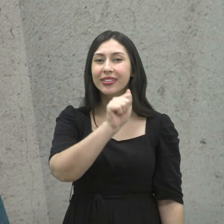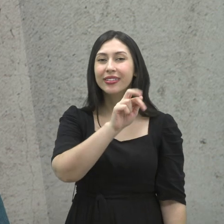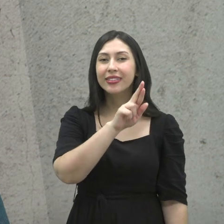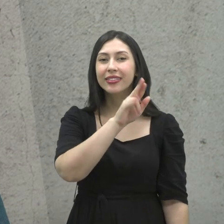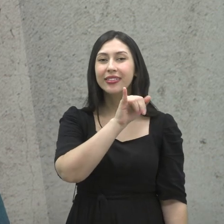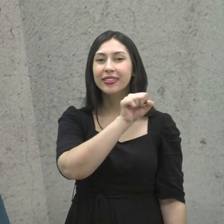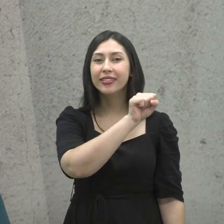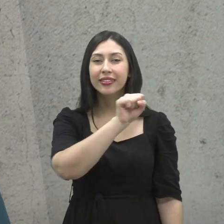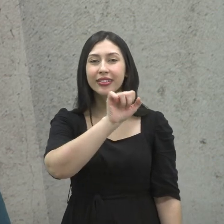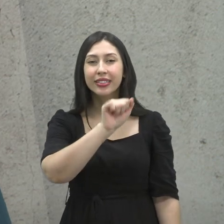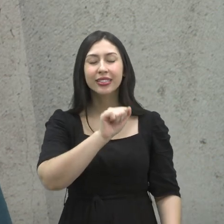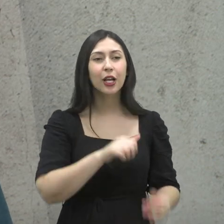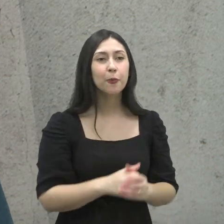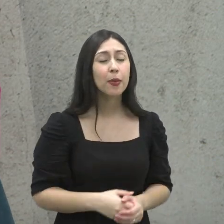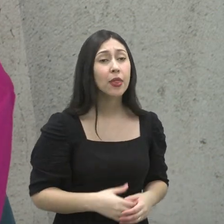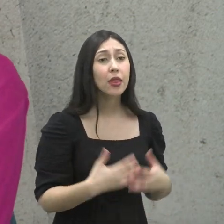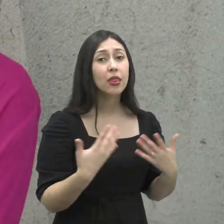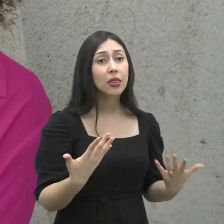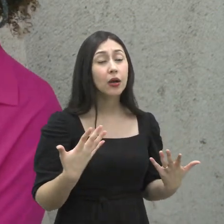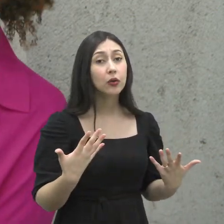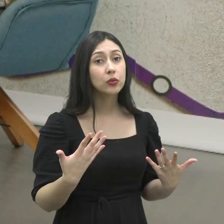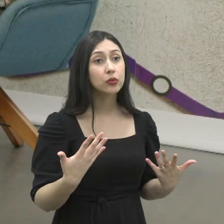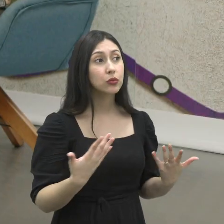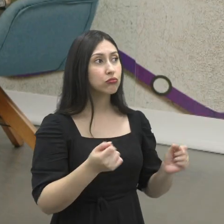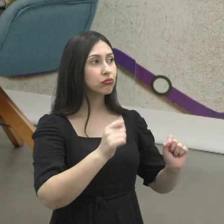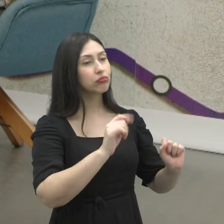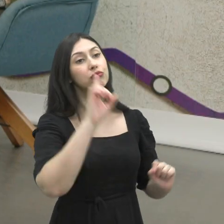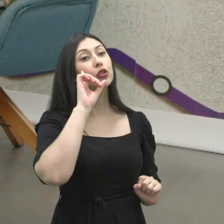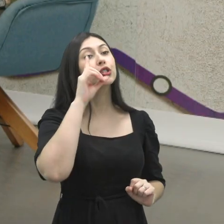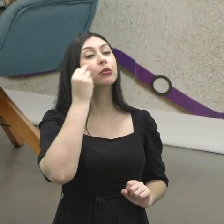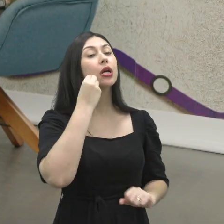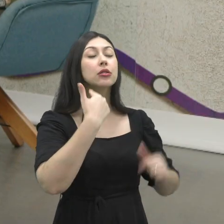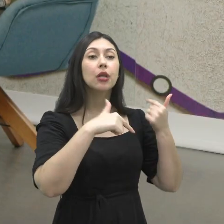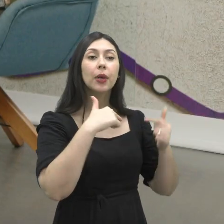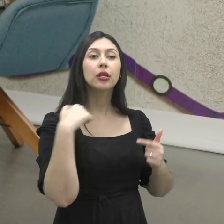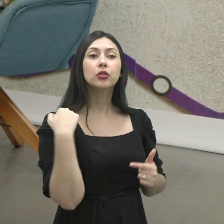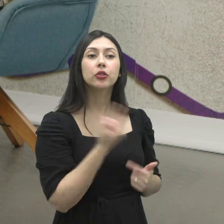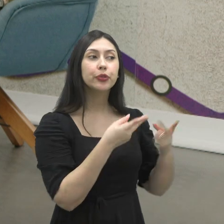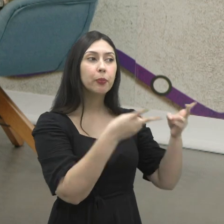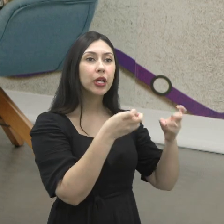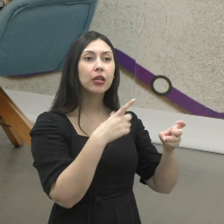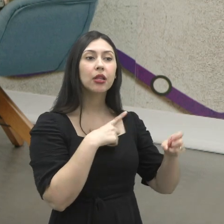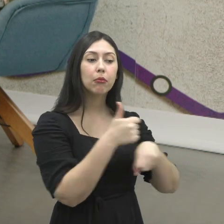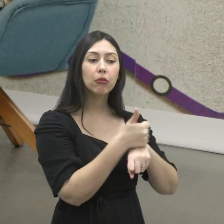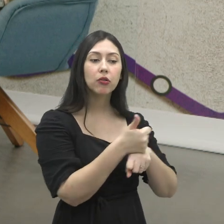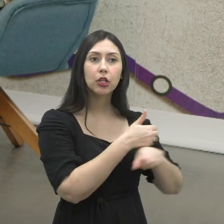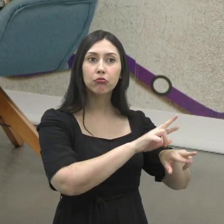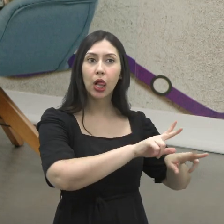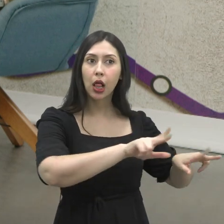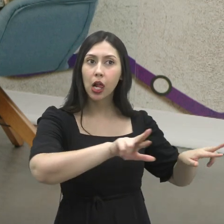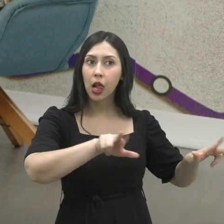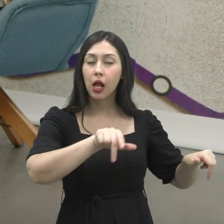Larissa Truitz. Larissa, a partir desse mundo, né, a partir do quadro, né, do Job do Dia, vimos que essa diversidade aí da profissão traz